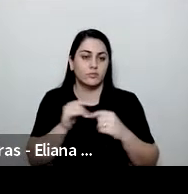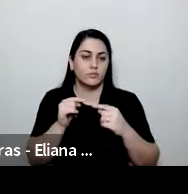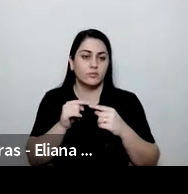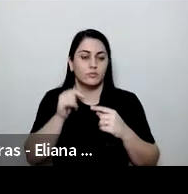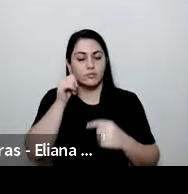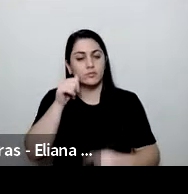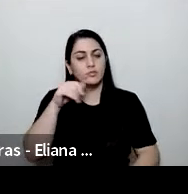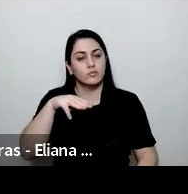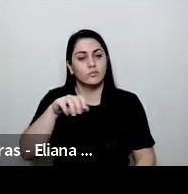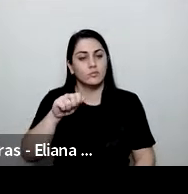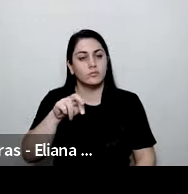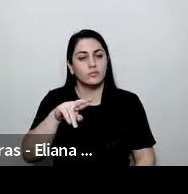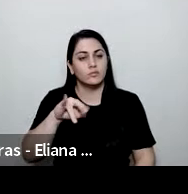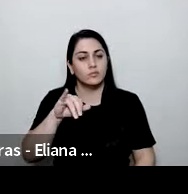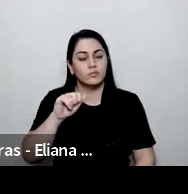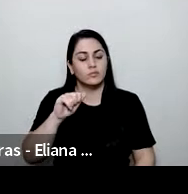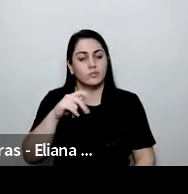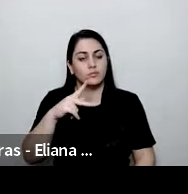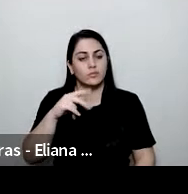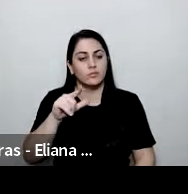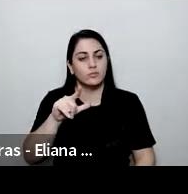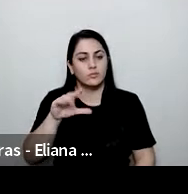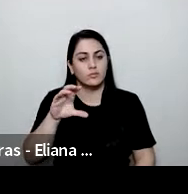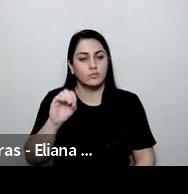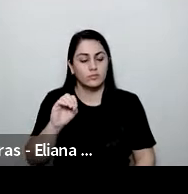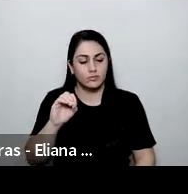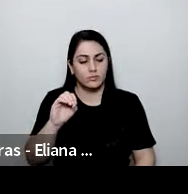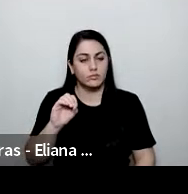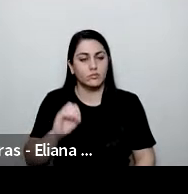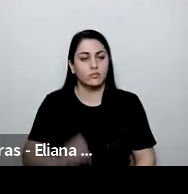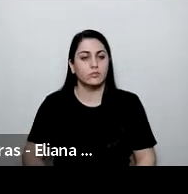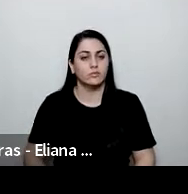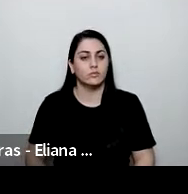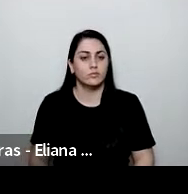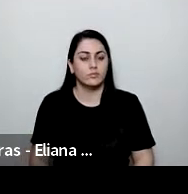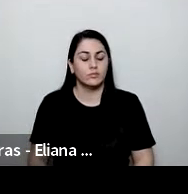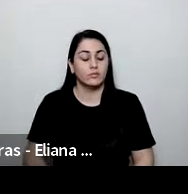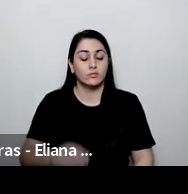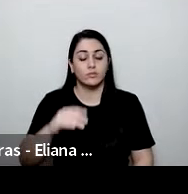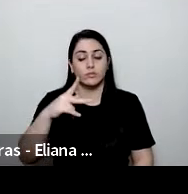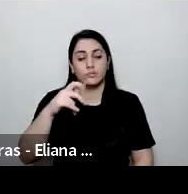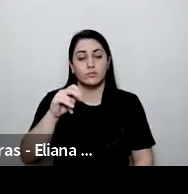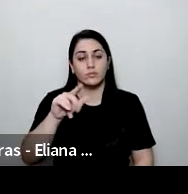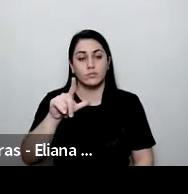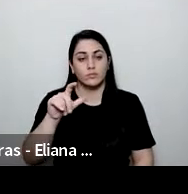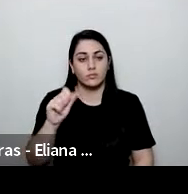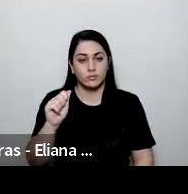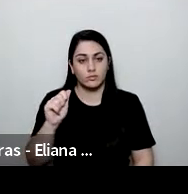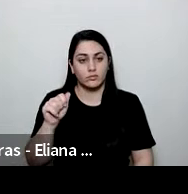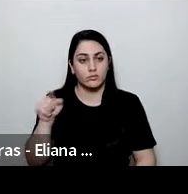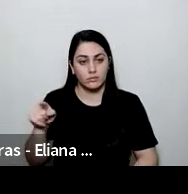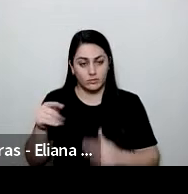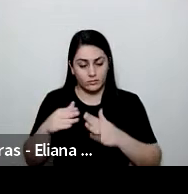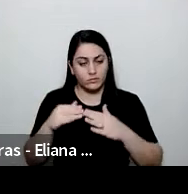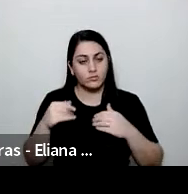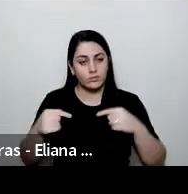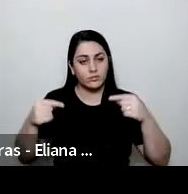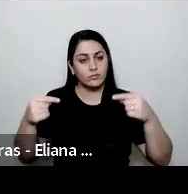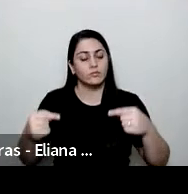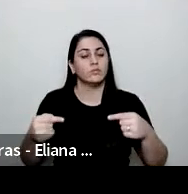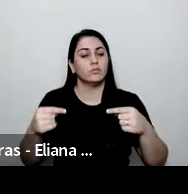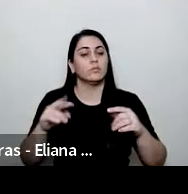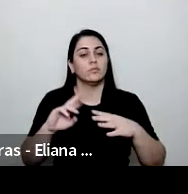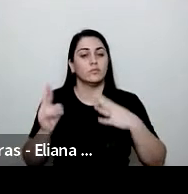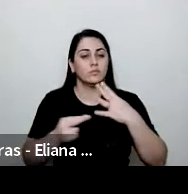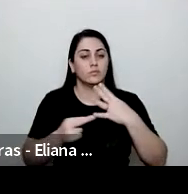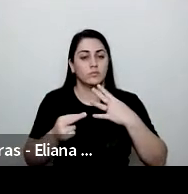senhora Maria Paula Azevedo de isqueiro e é recorrente Então ela traz um recurso aqui para o